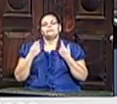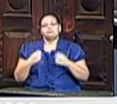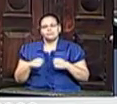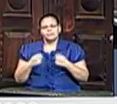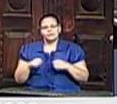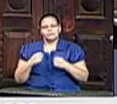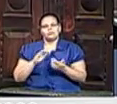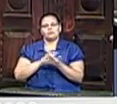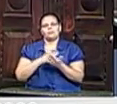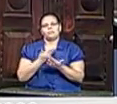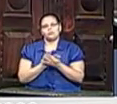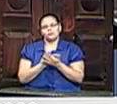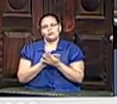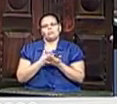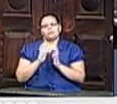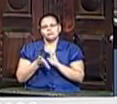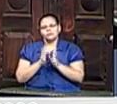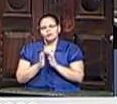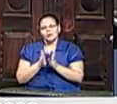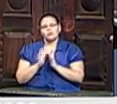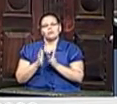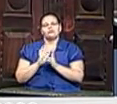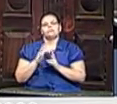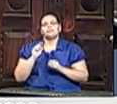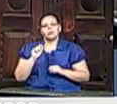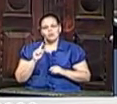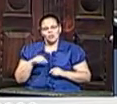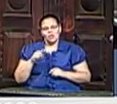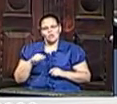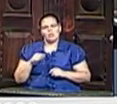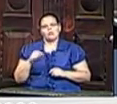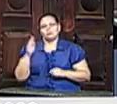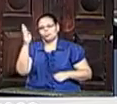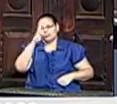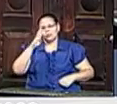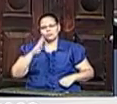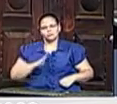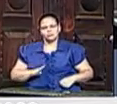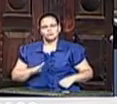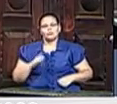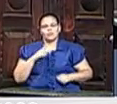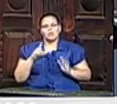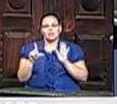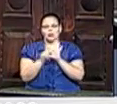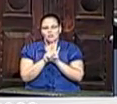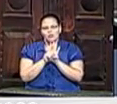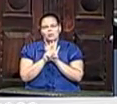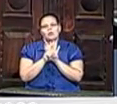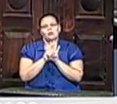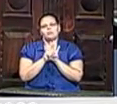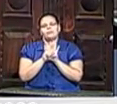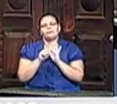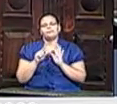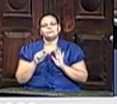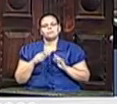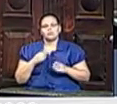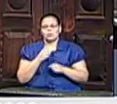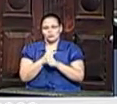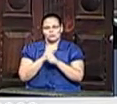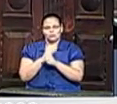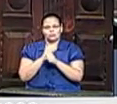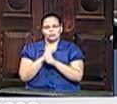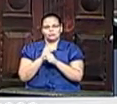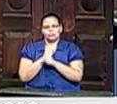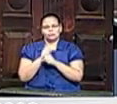a interpretação em língua brasileira de sinais, que é uma língua oficial no Brasil, conforme legislação federal em vigor há alguns anos.